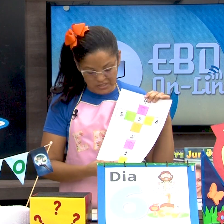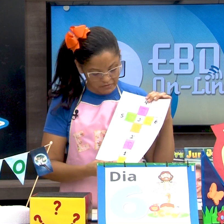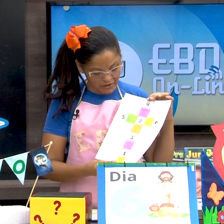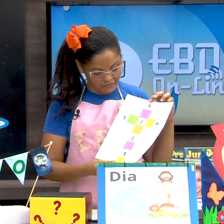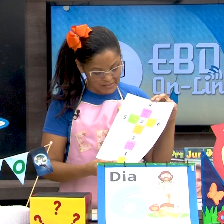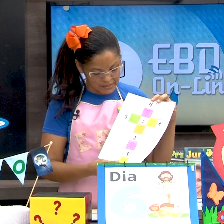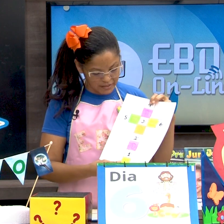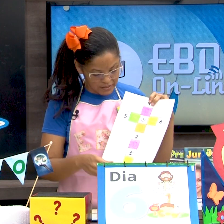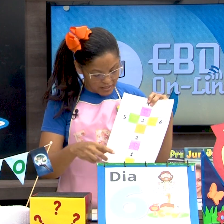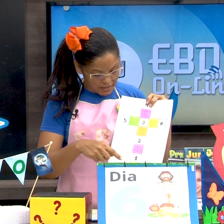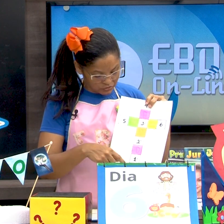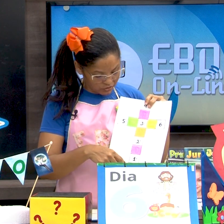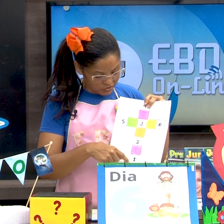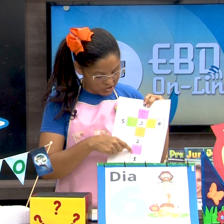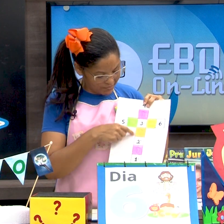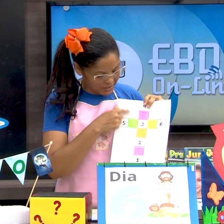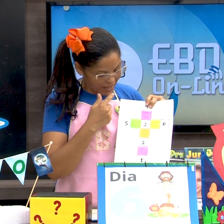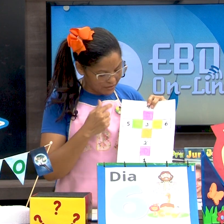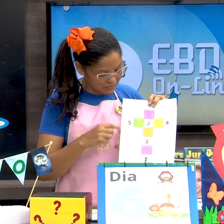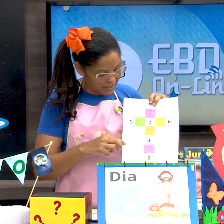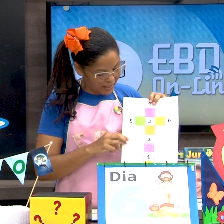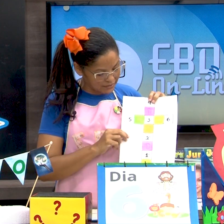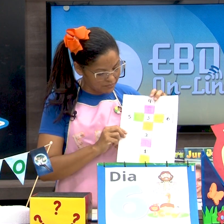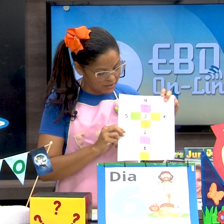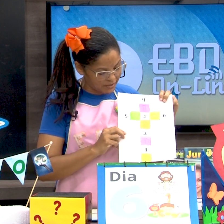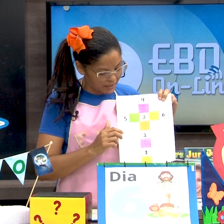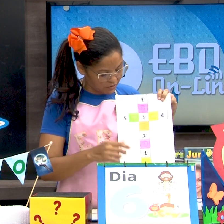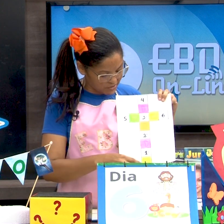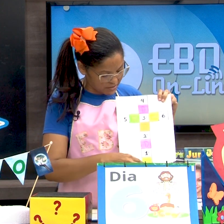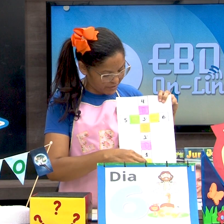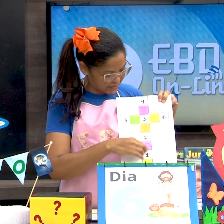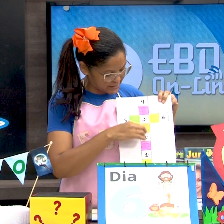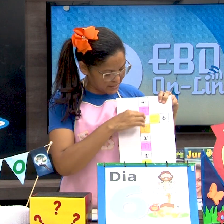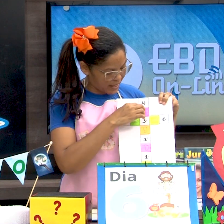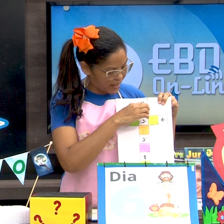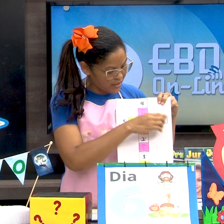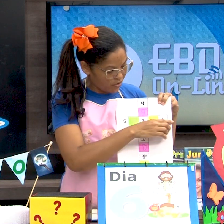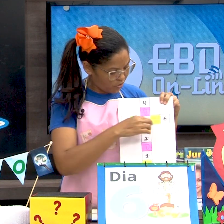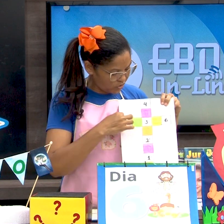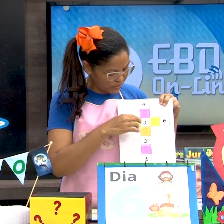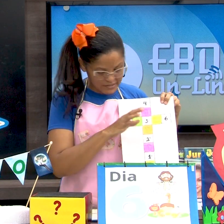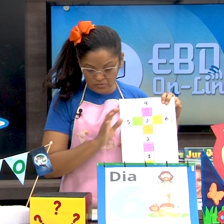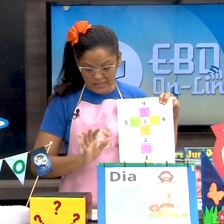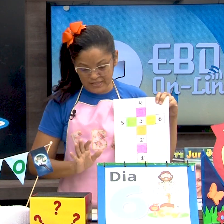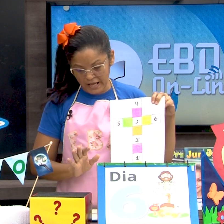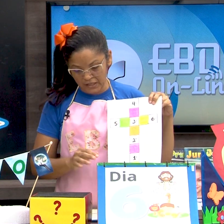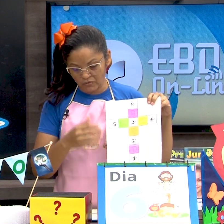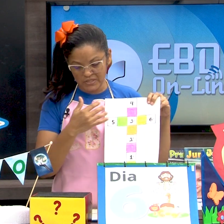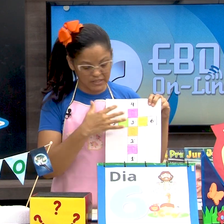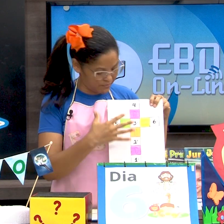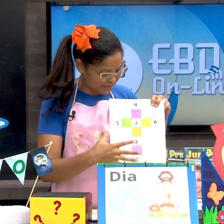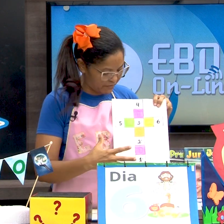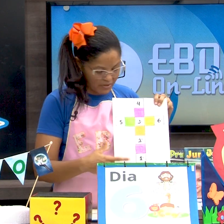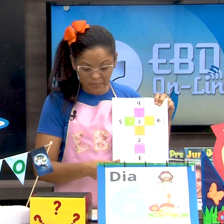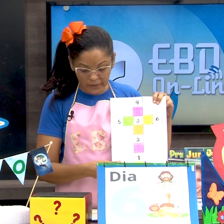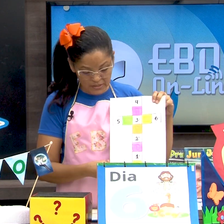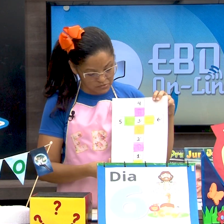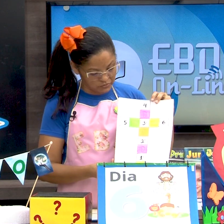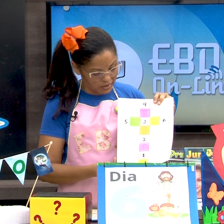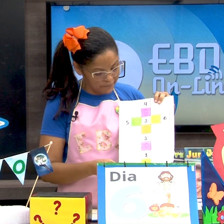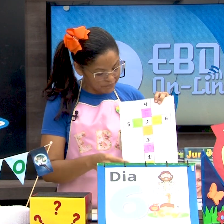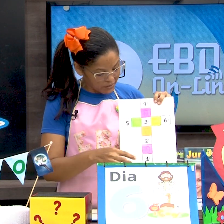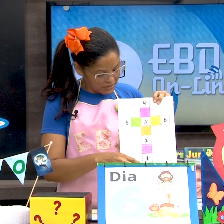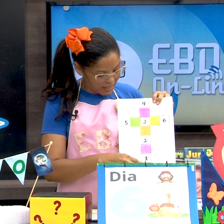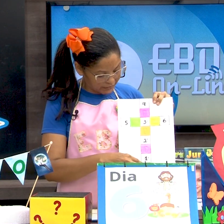brincadeira que você vai fazer todos já brincaram de academia e aqui você vai desenhar ou na sua sala ou você leva